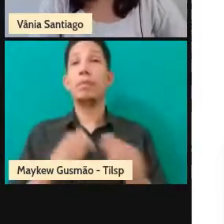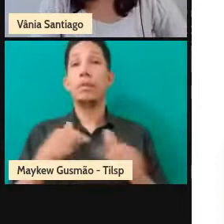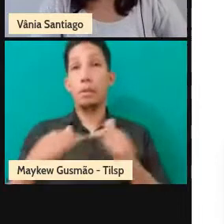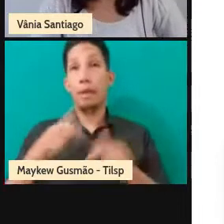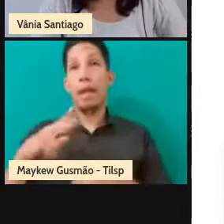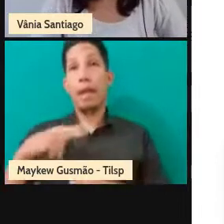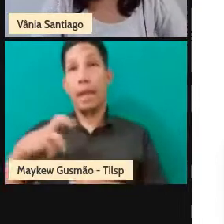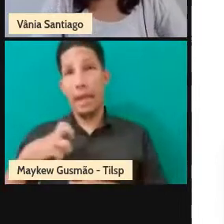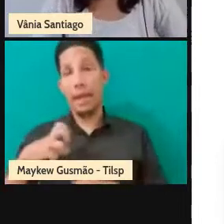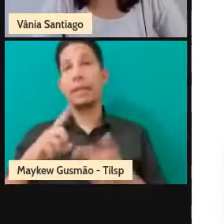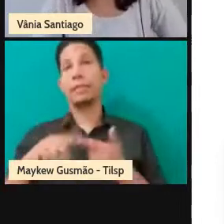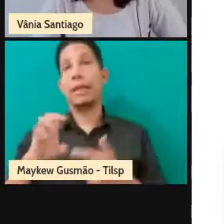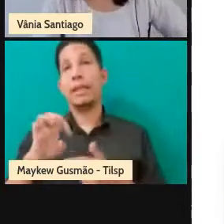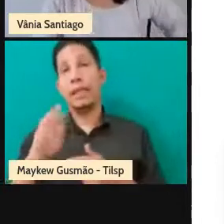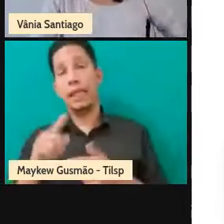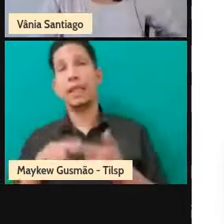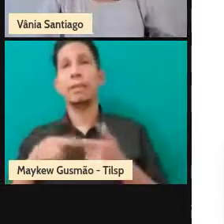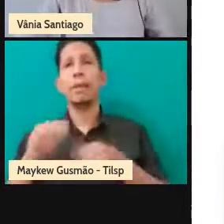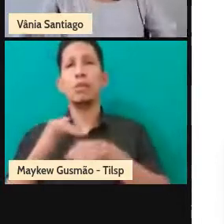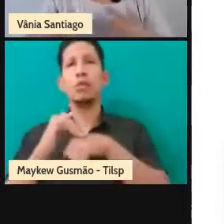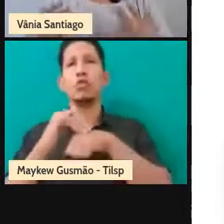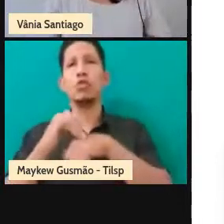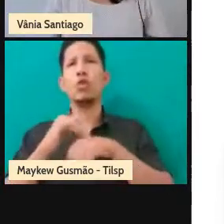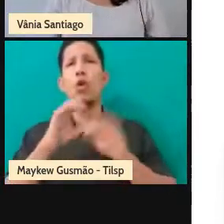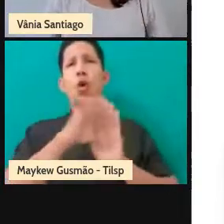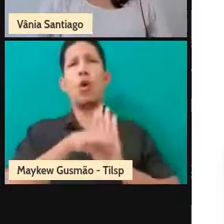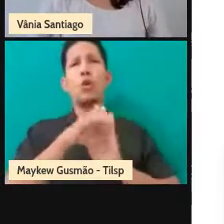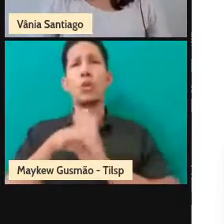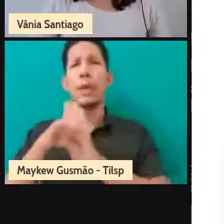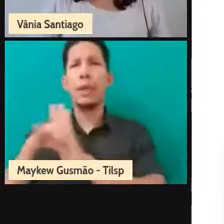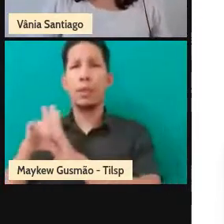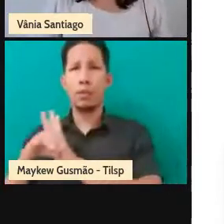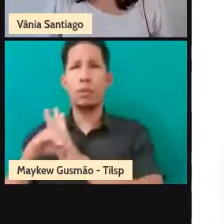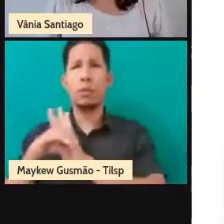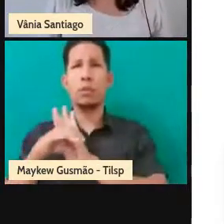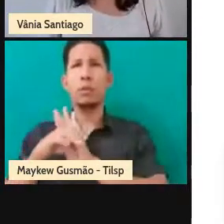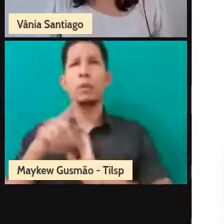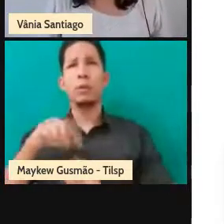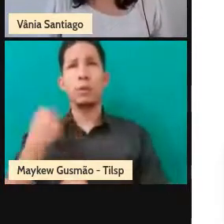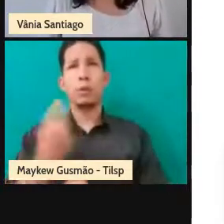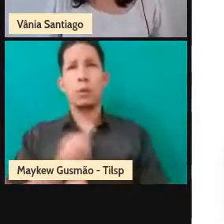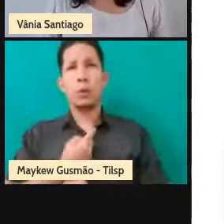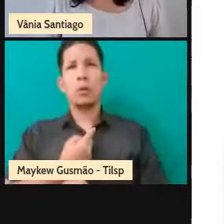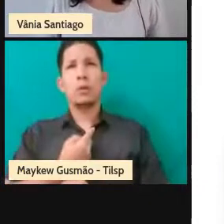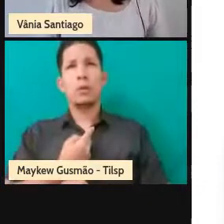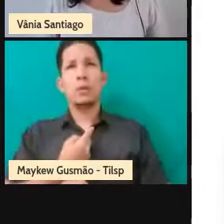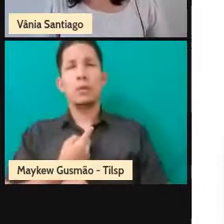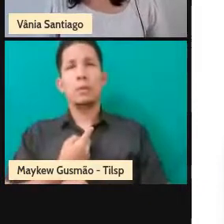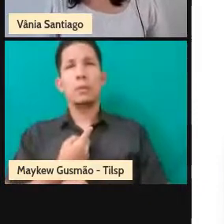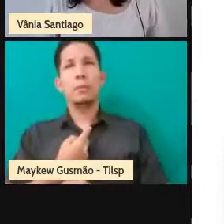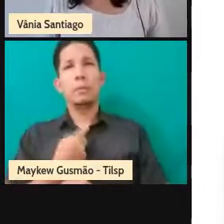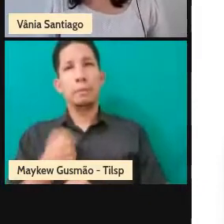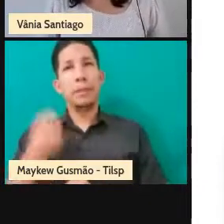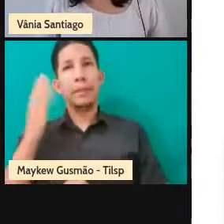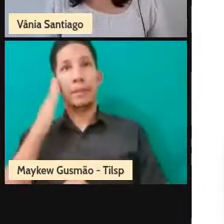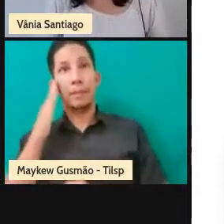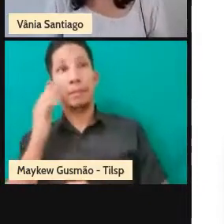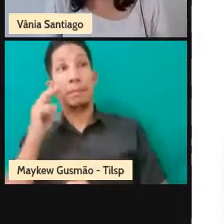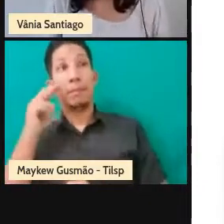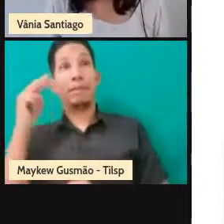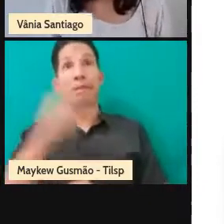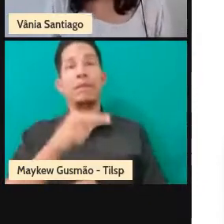e discursividade. Então, esses são os conceitos que permeiam o olhar da atuação do tradutor e intérprete de língua de sinais